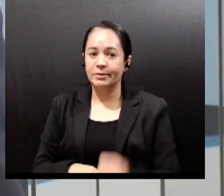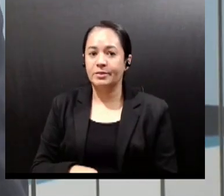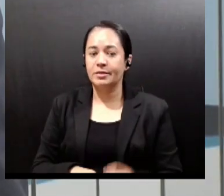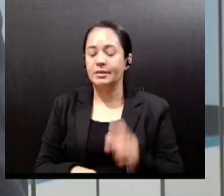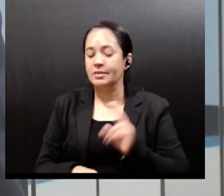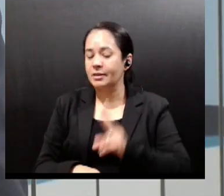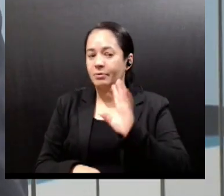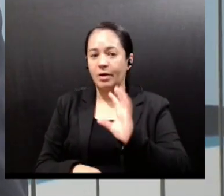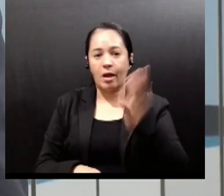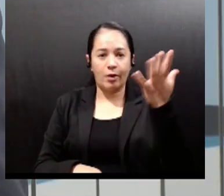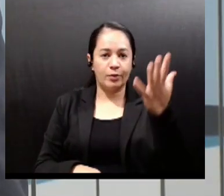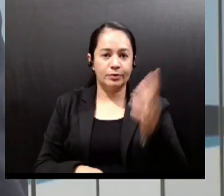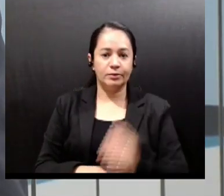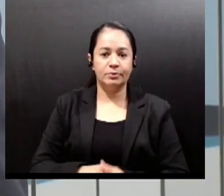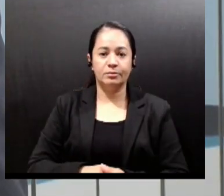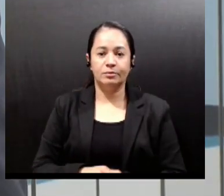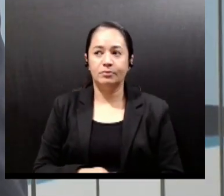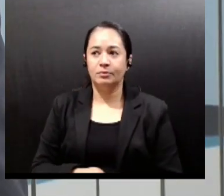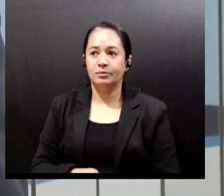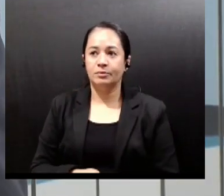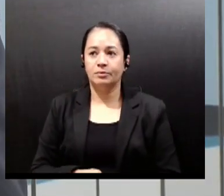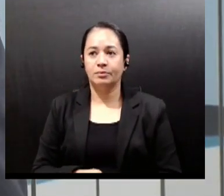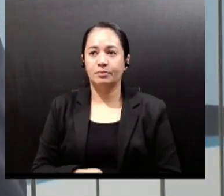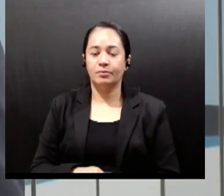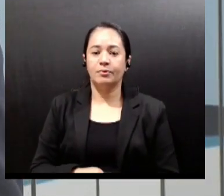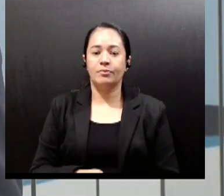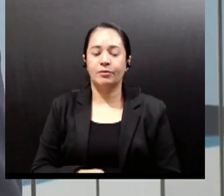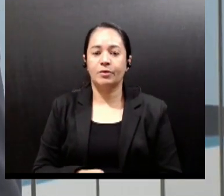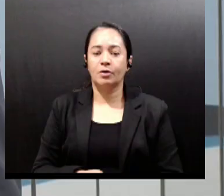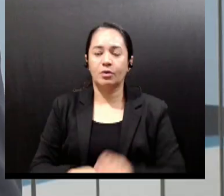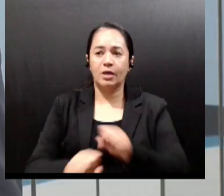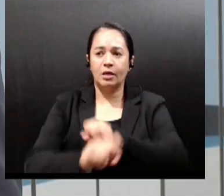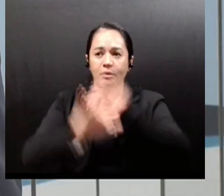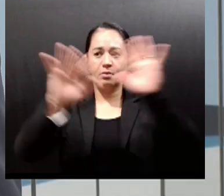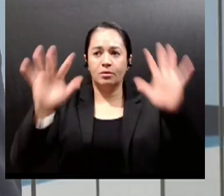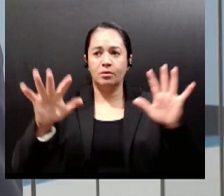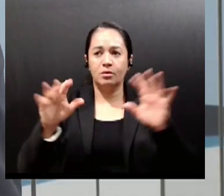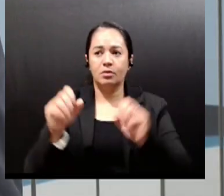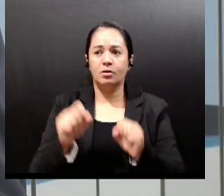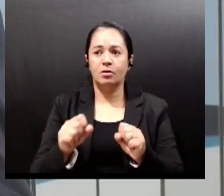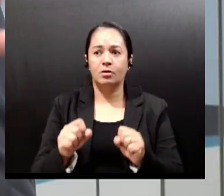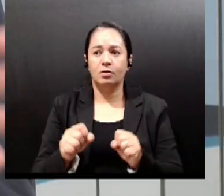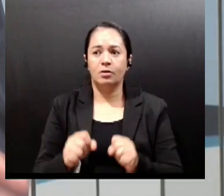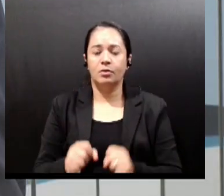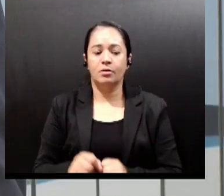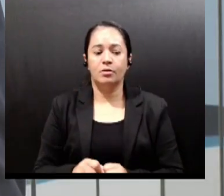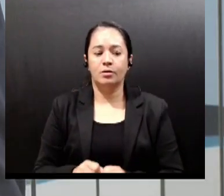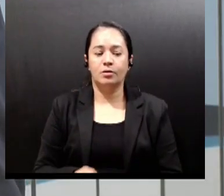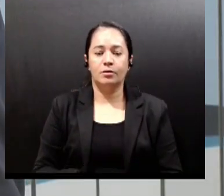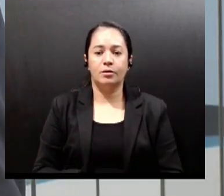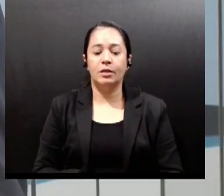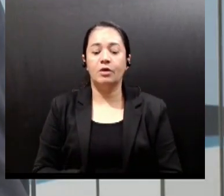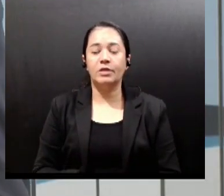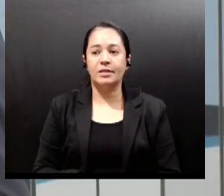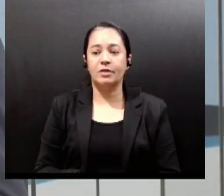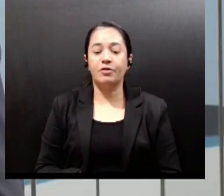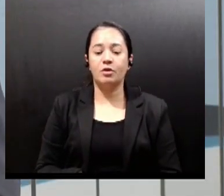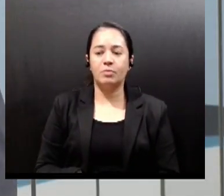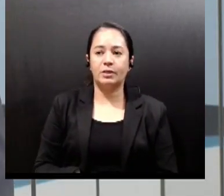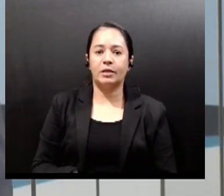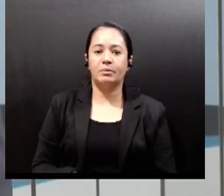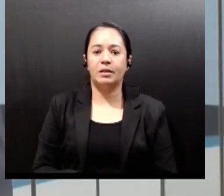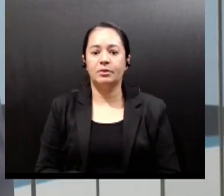agora, precisa deixar claro que existe um ponto que foi muito pouco debatido, que é o mototáxi e